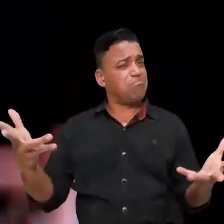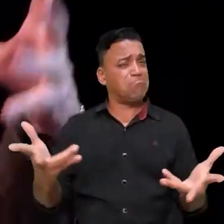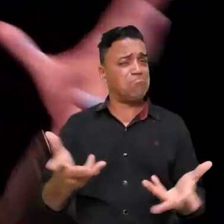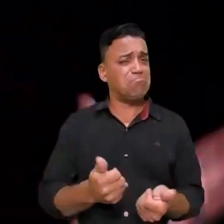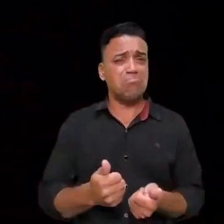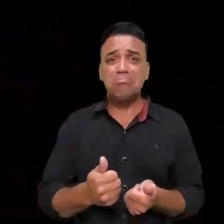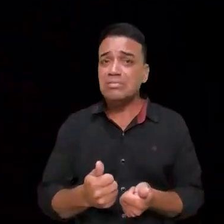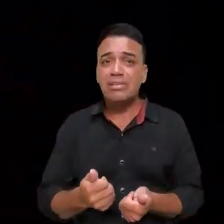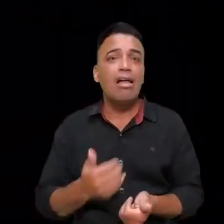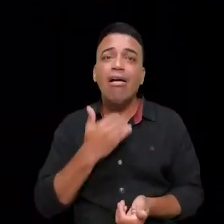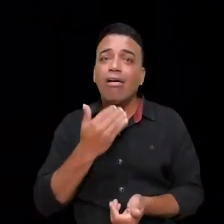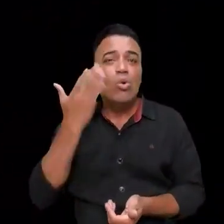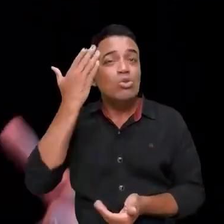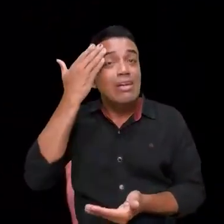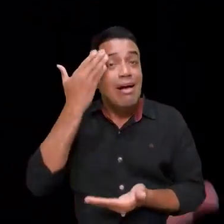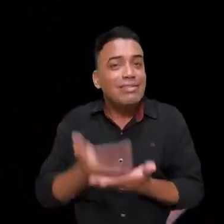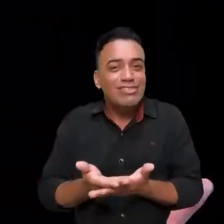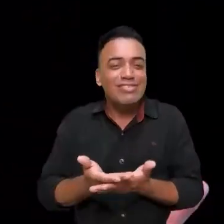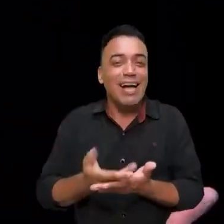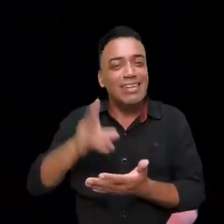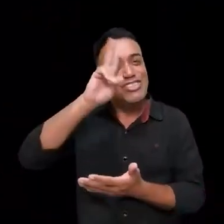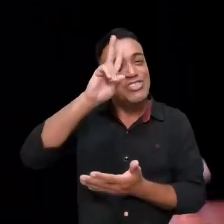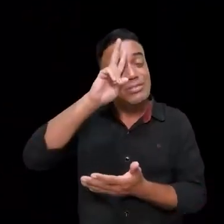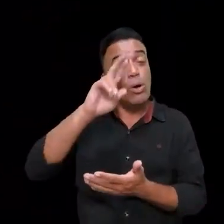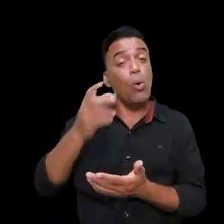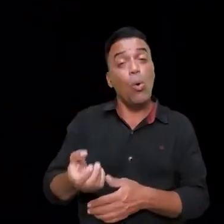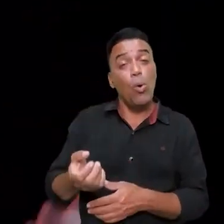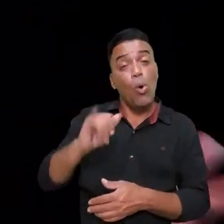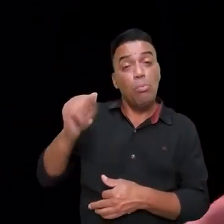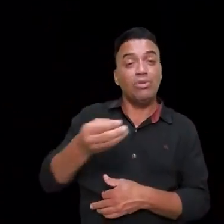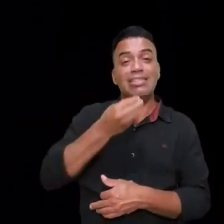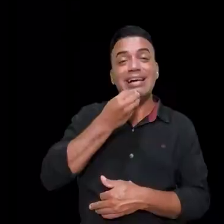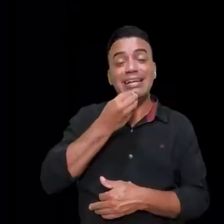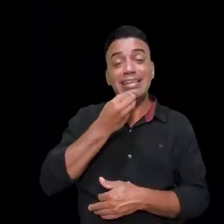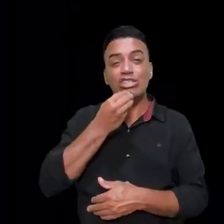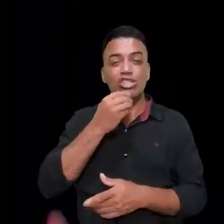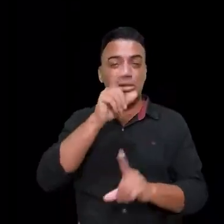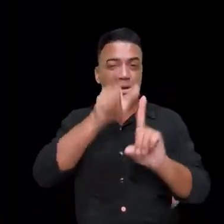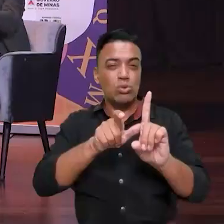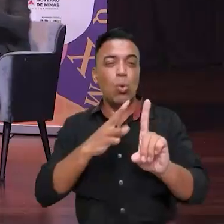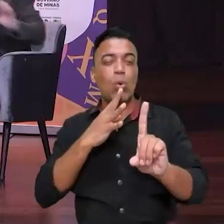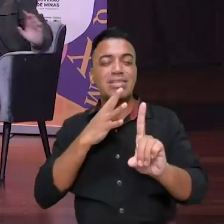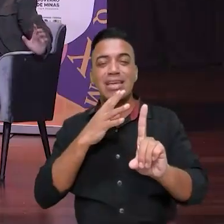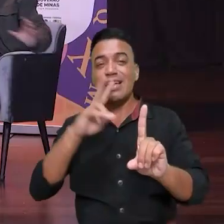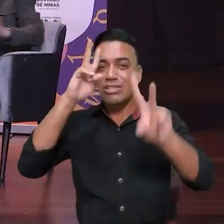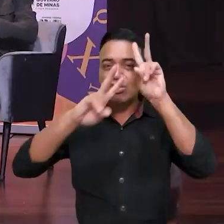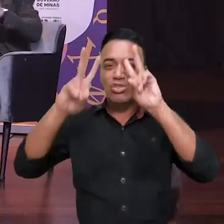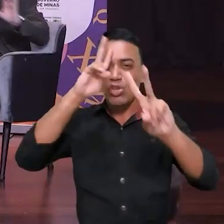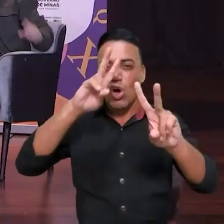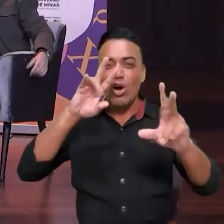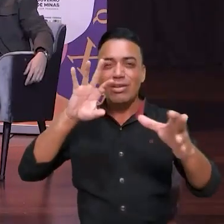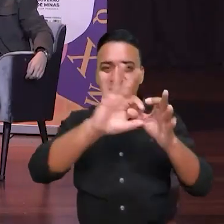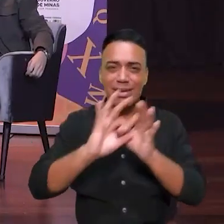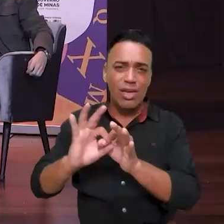histórias inacreditáveis, né? E tive a oportunidade de conhecer personagens de histórias inacreditáveis. E elas estão aí